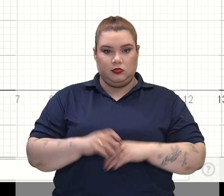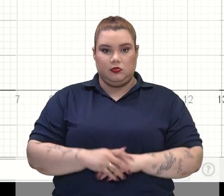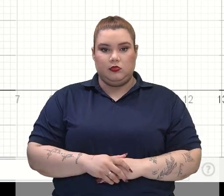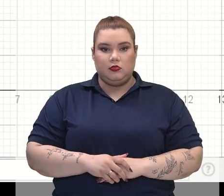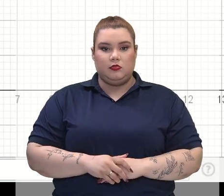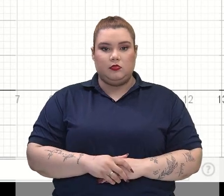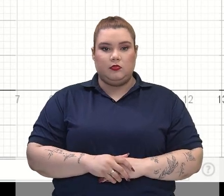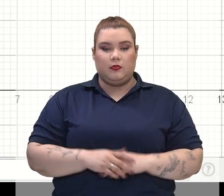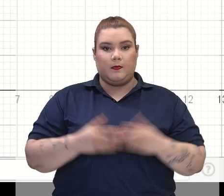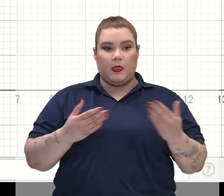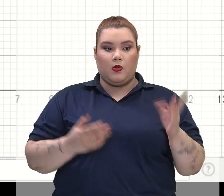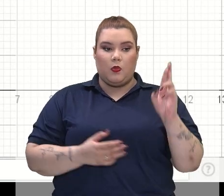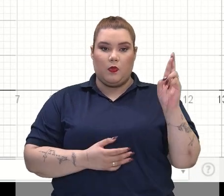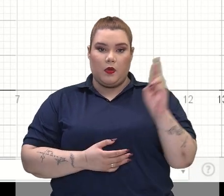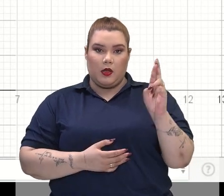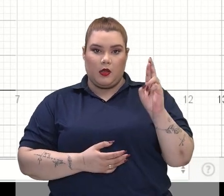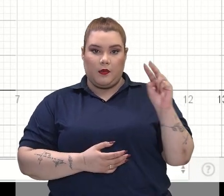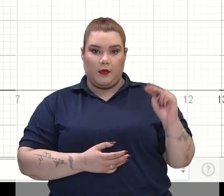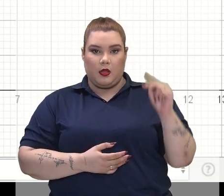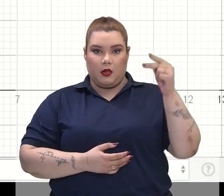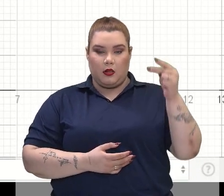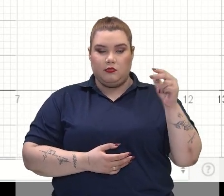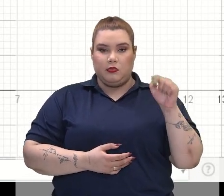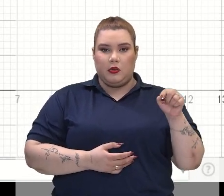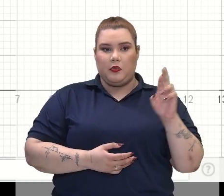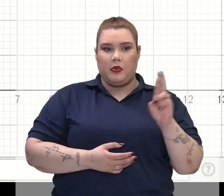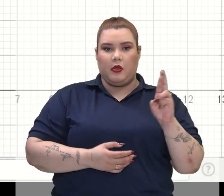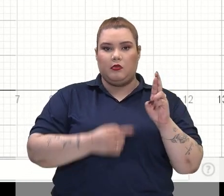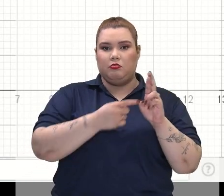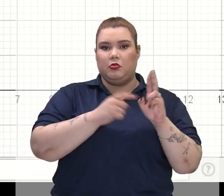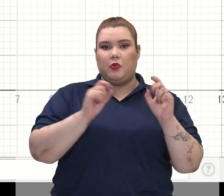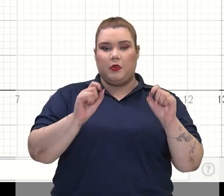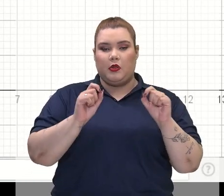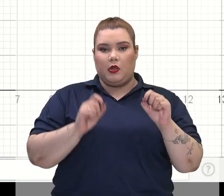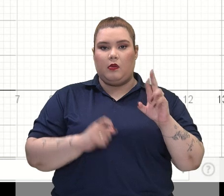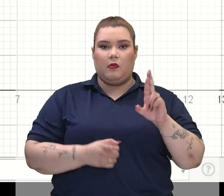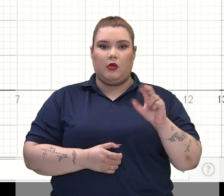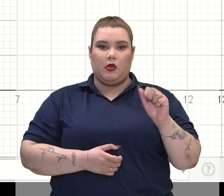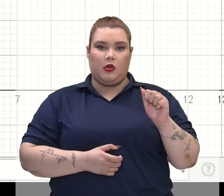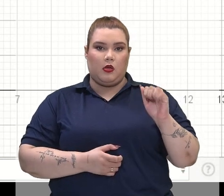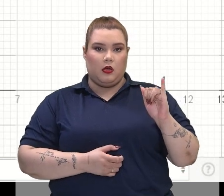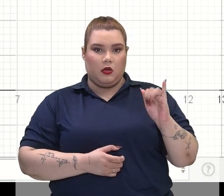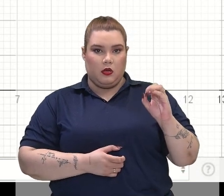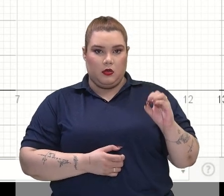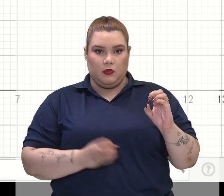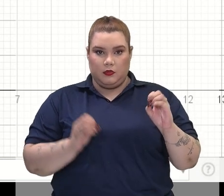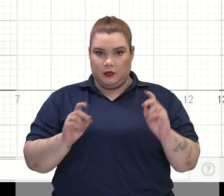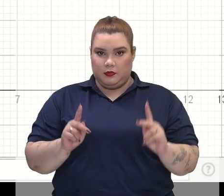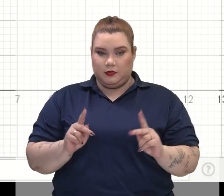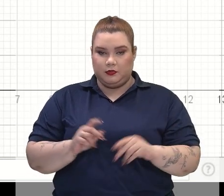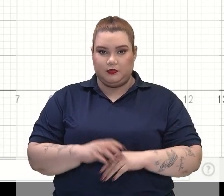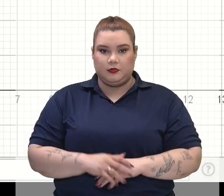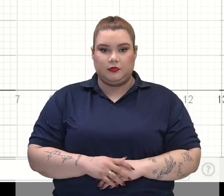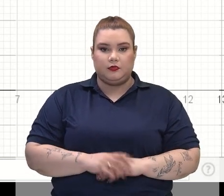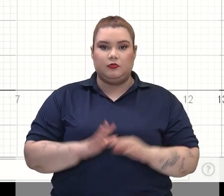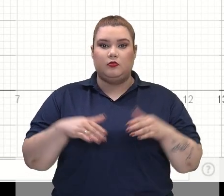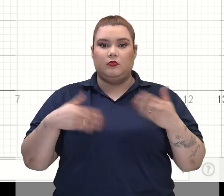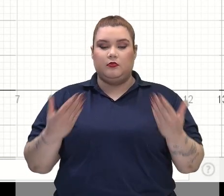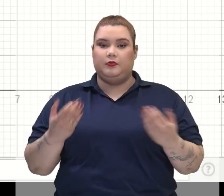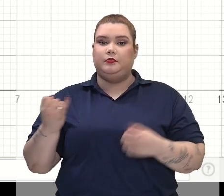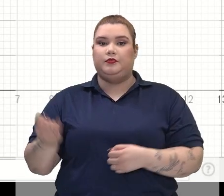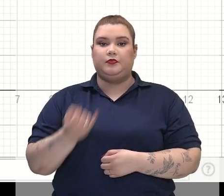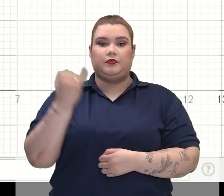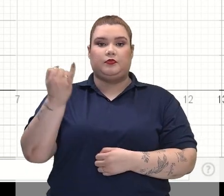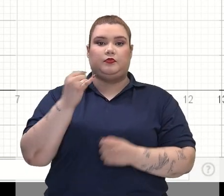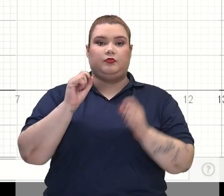E o nosso R, que está elevado ao quadrado, nada mais é do que o nosso raio. Beleza? Então, ó, é